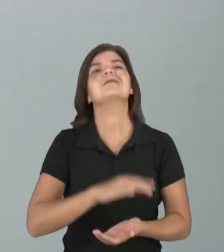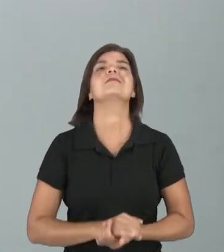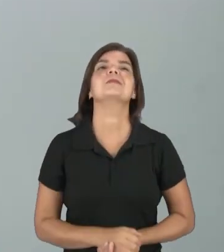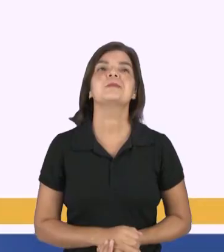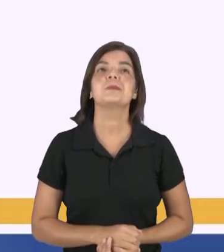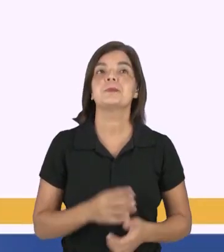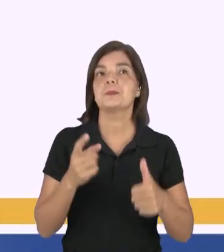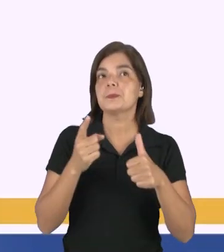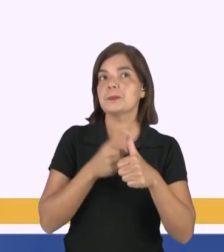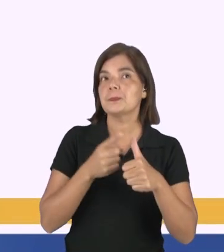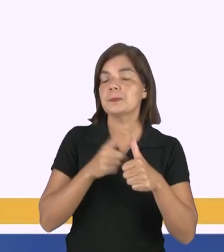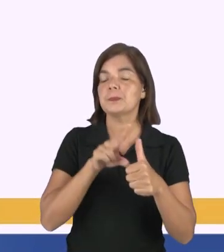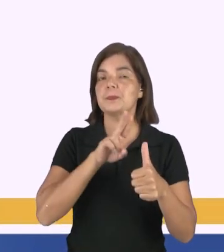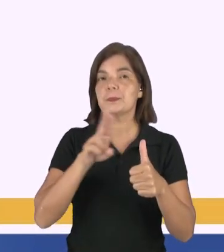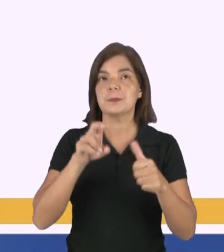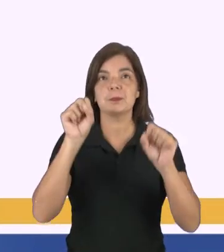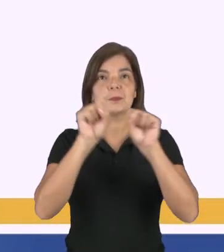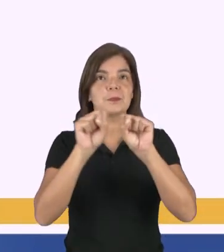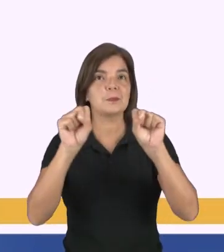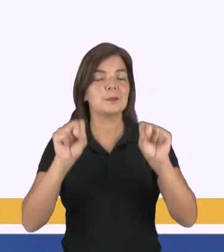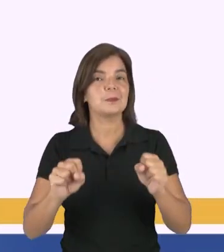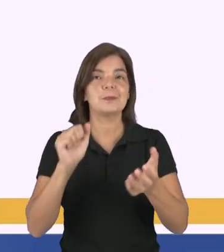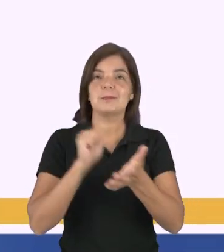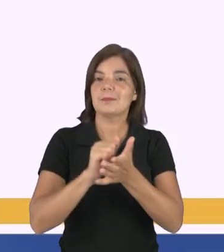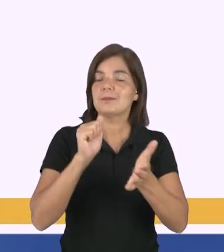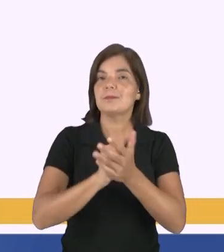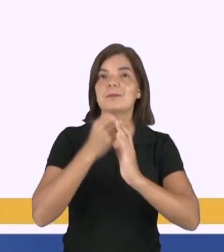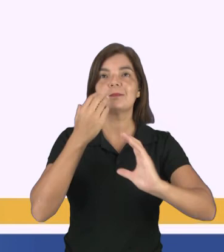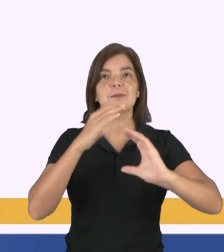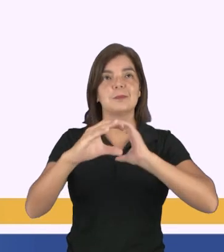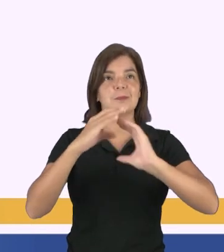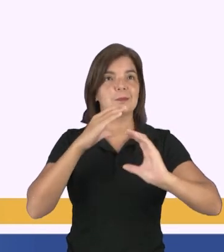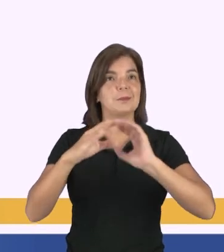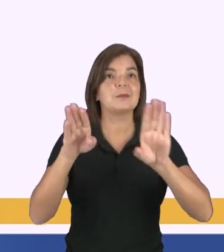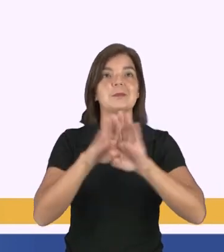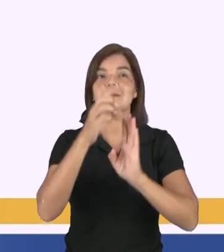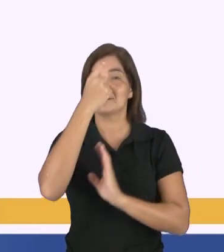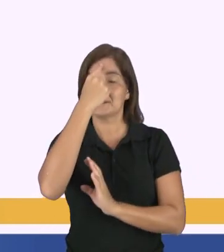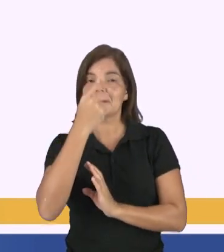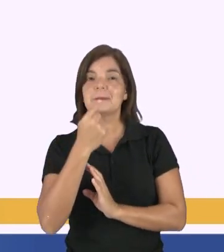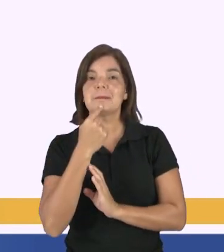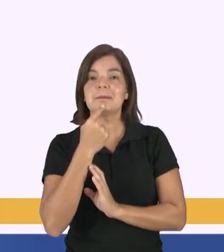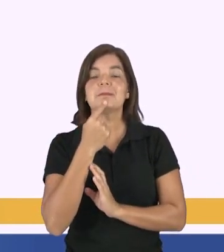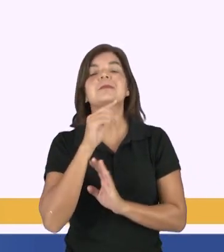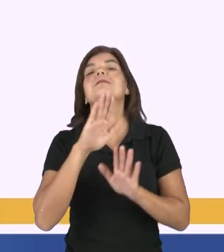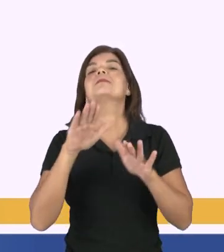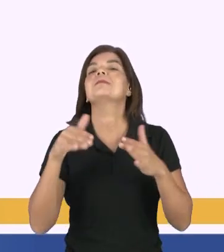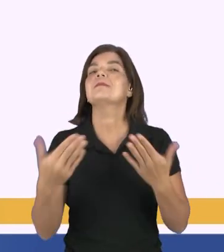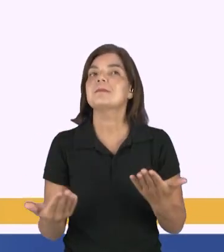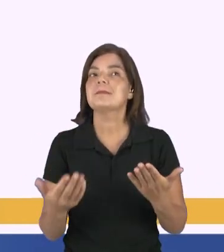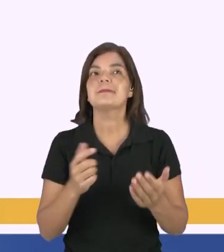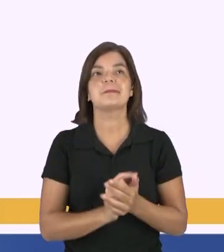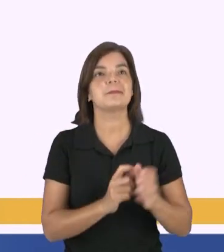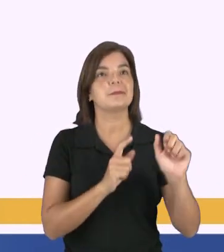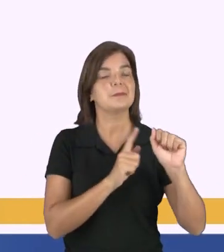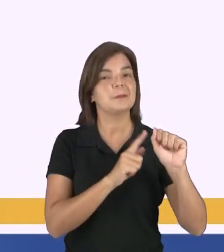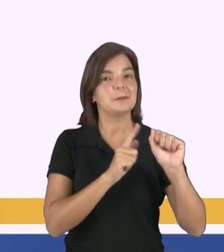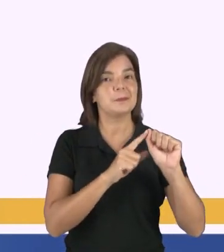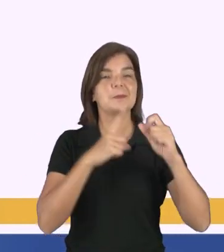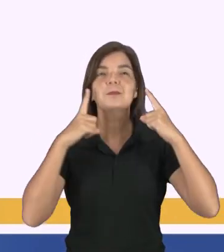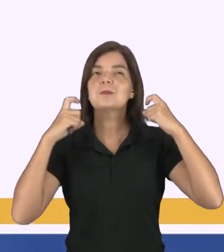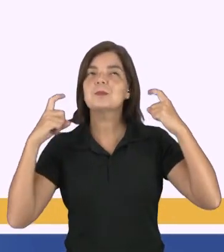afiado primeira o nome dado a todo o sistema de escrita da música através de símbolos é chamado de